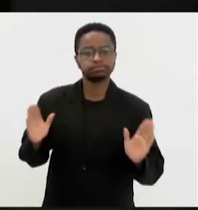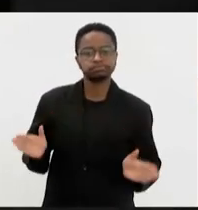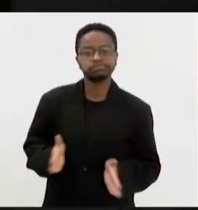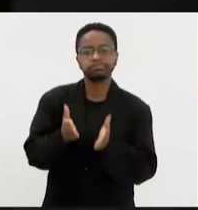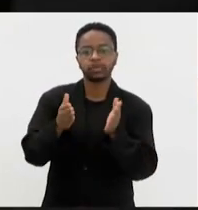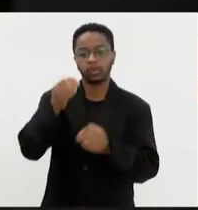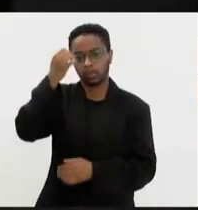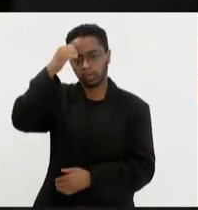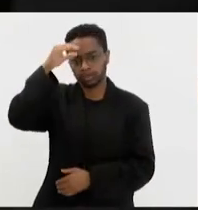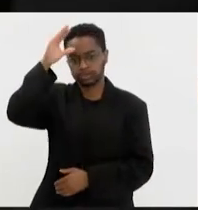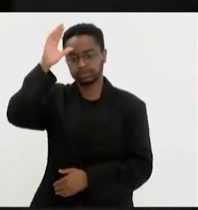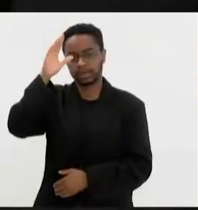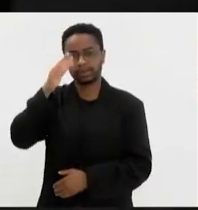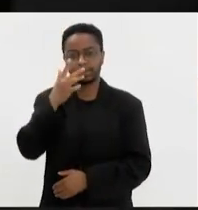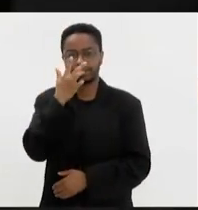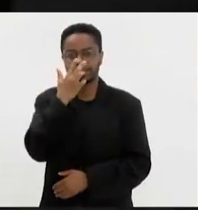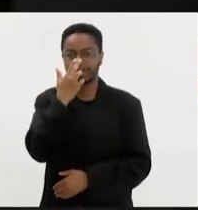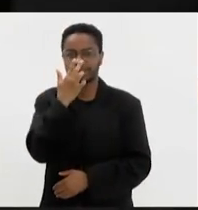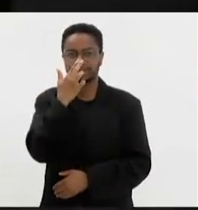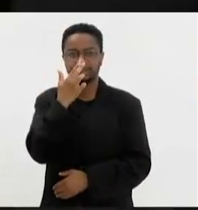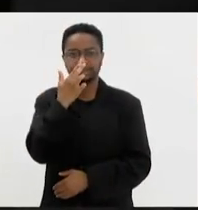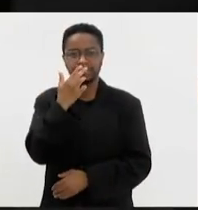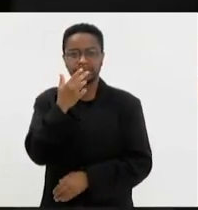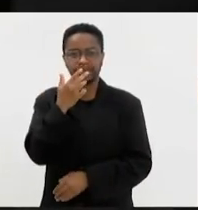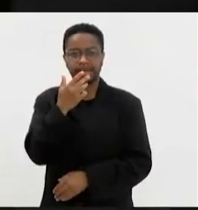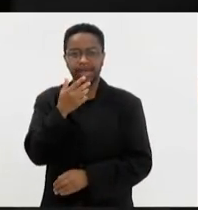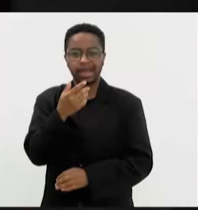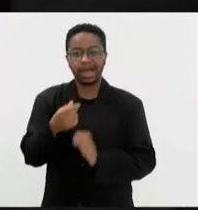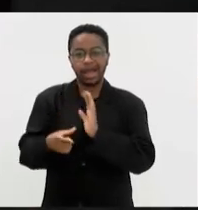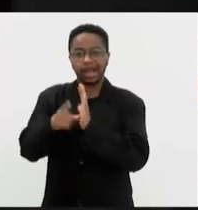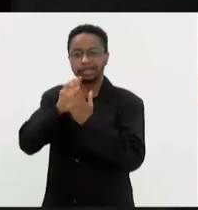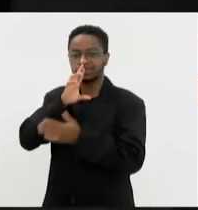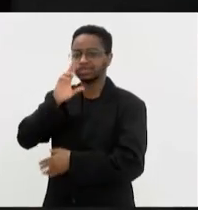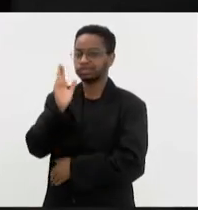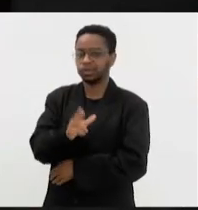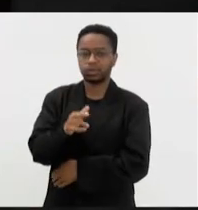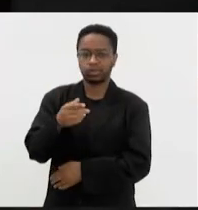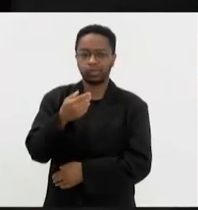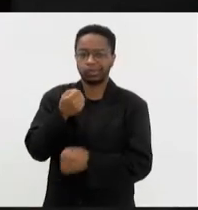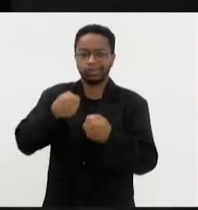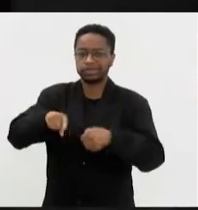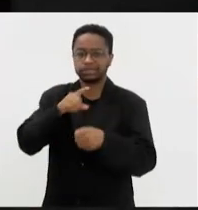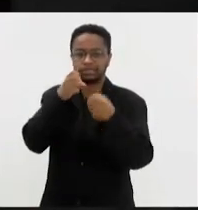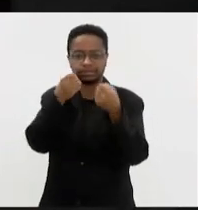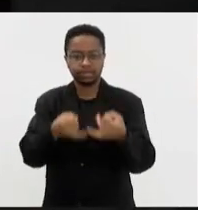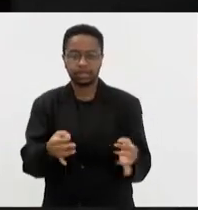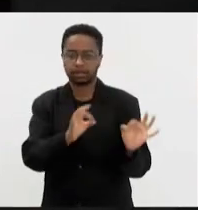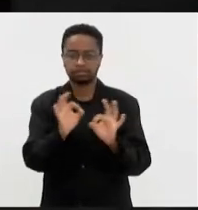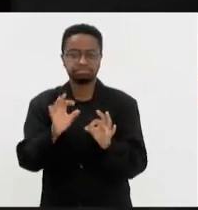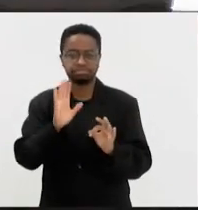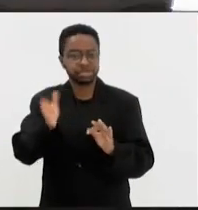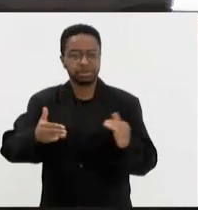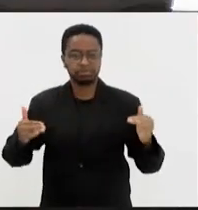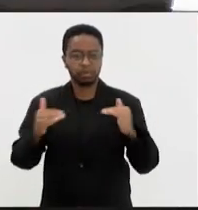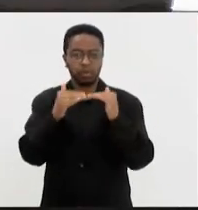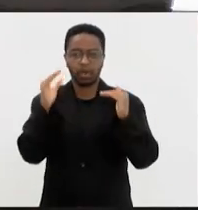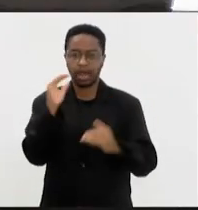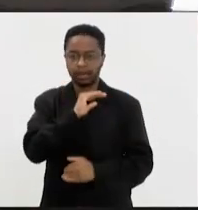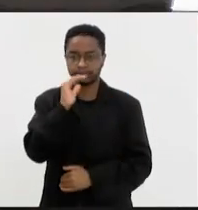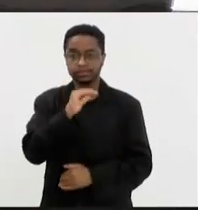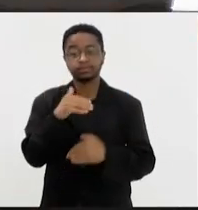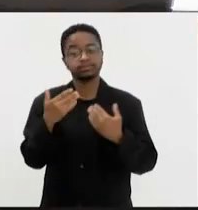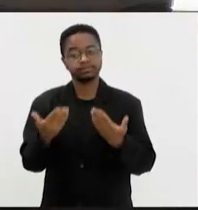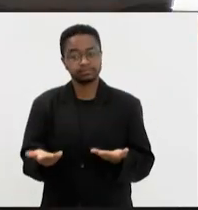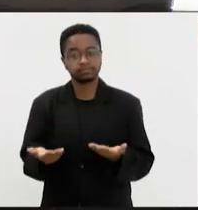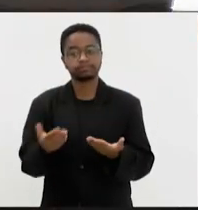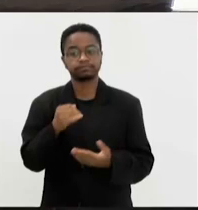conhecimento é quase que antecipada a resposta ele nem pede muita explicação já diz estou de acordo Então isso